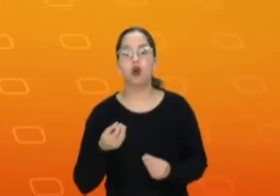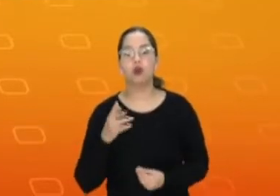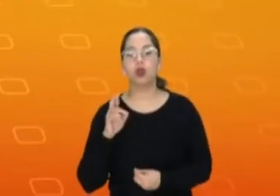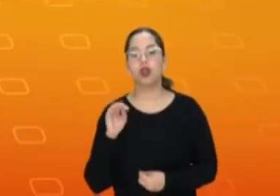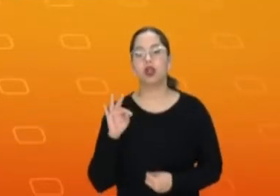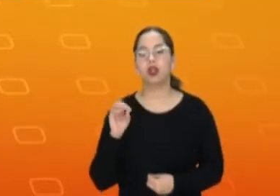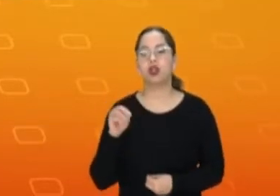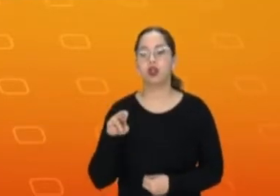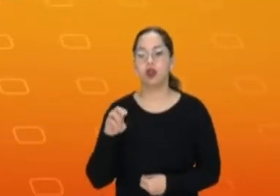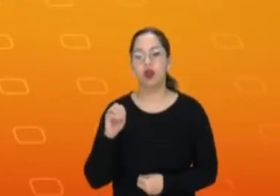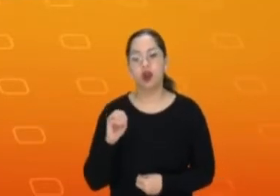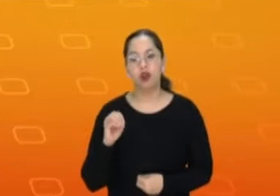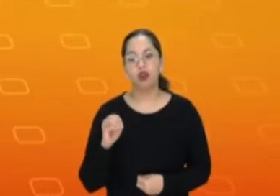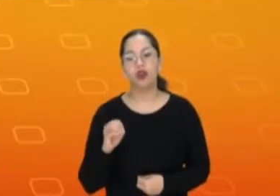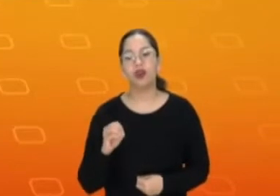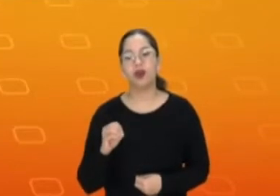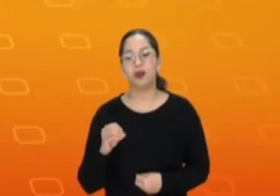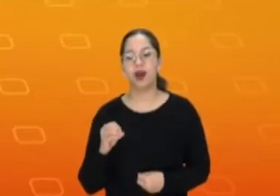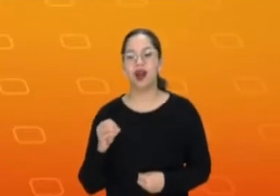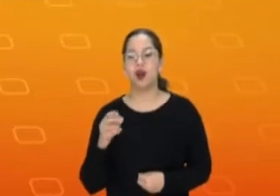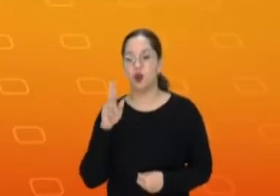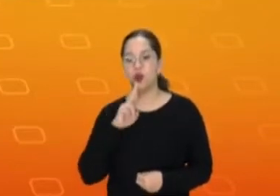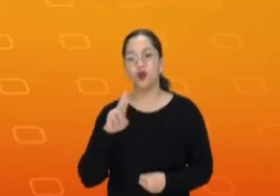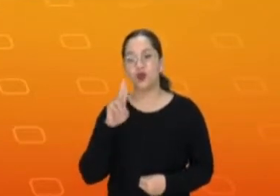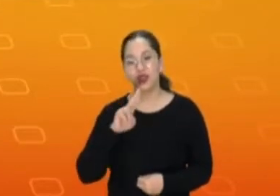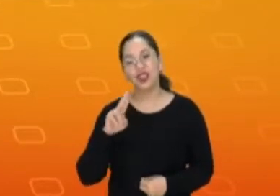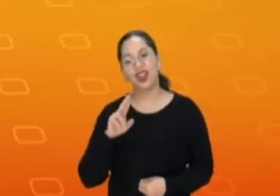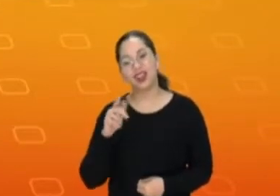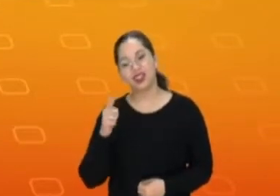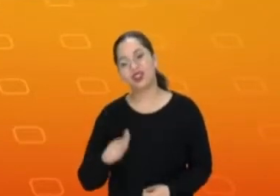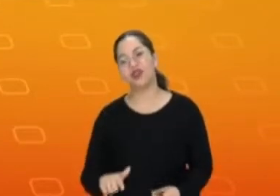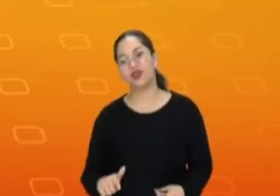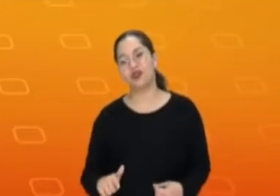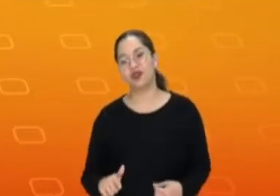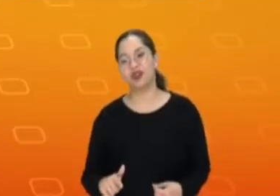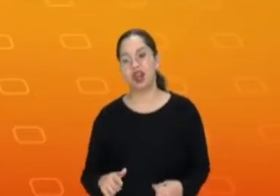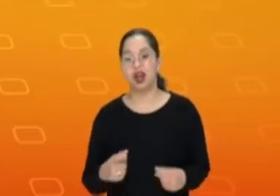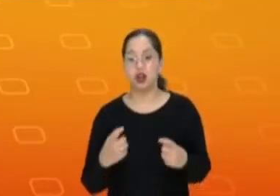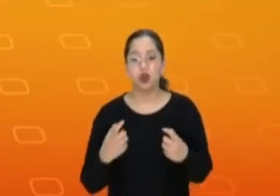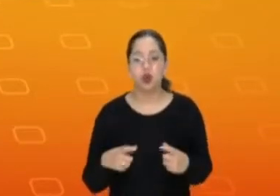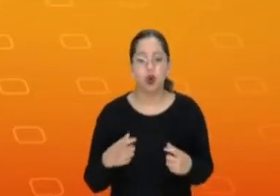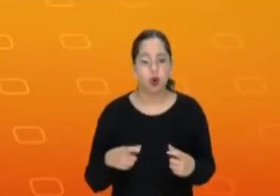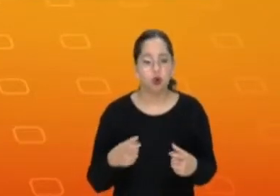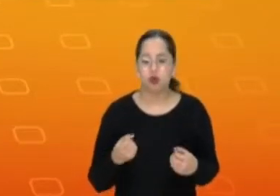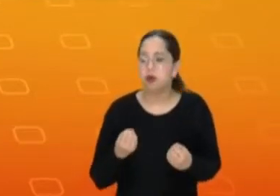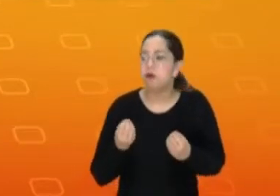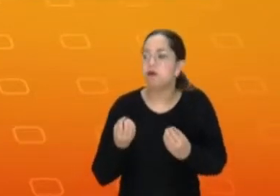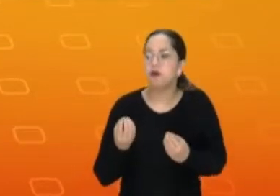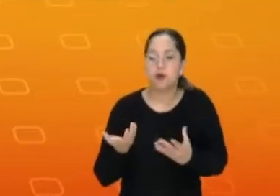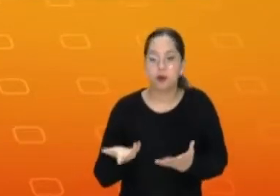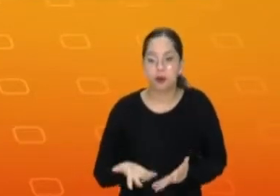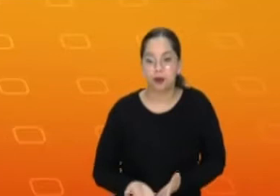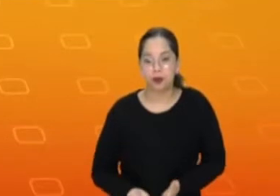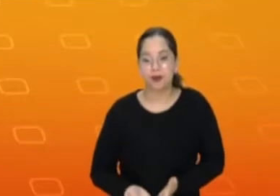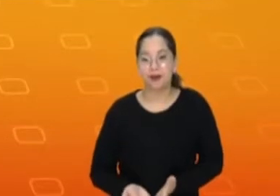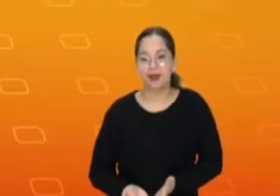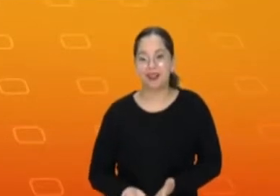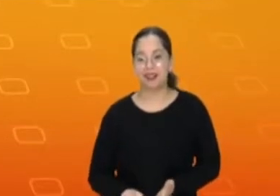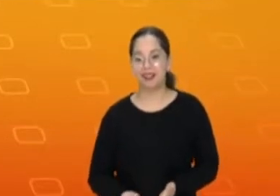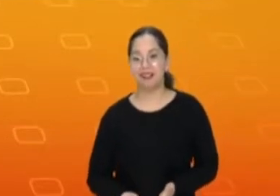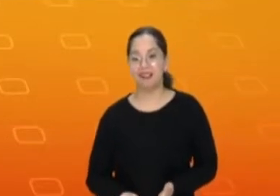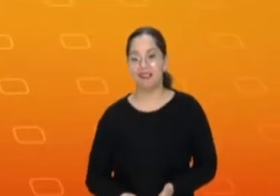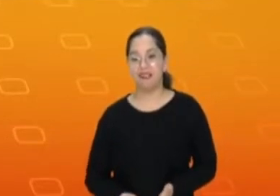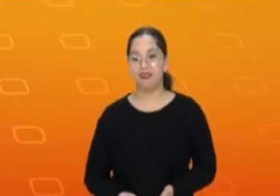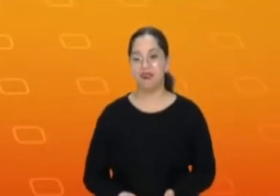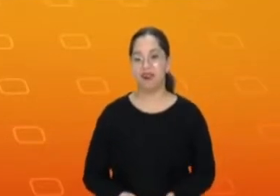alguma produção tua. E aí, assim, aonde está essa informação, né, do life cycle do conteúdo? Então, o momento que ele nasce, o momento que